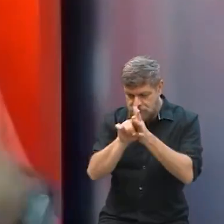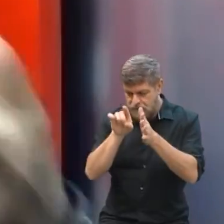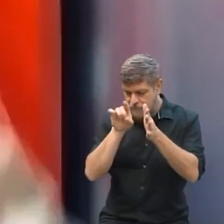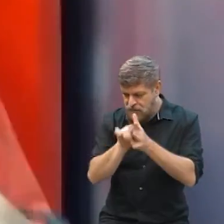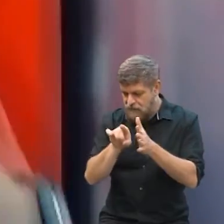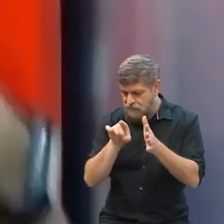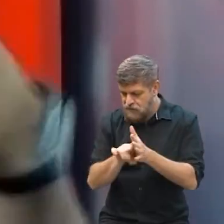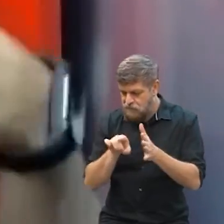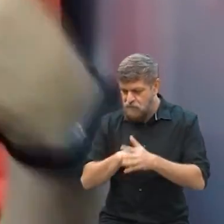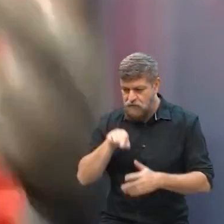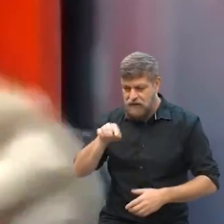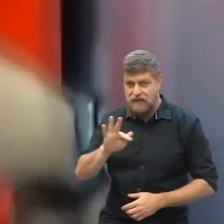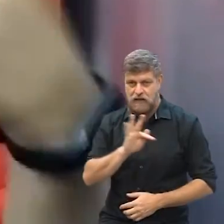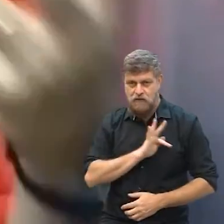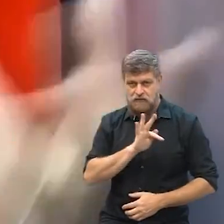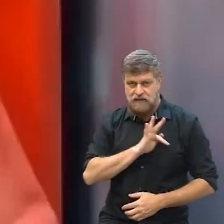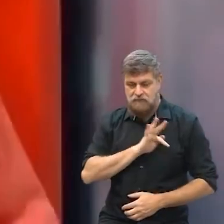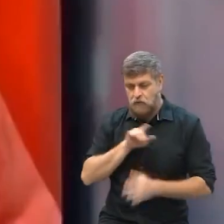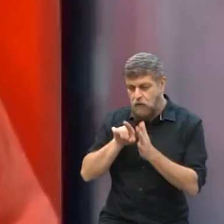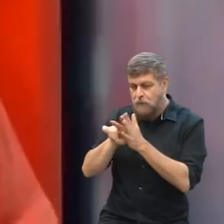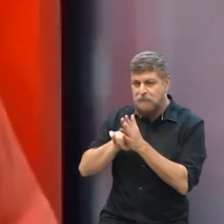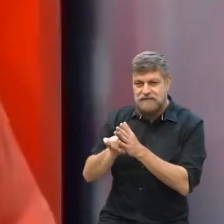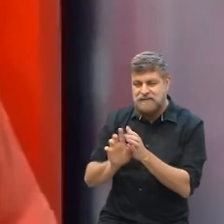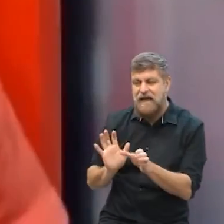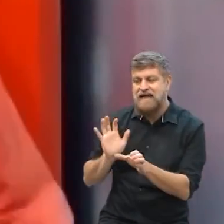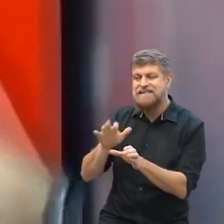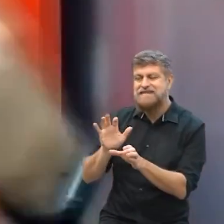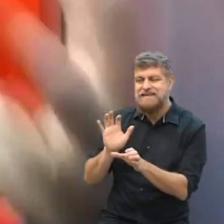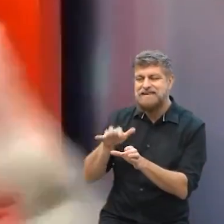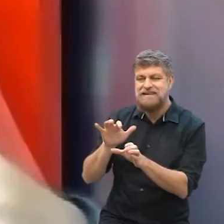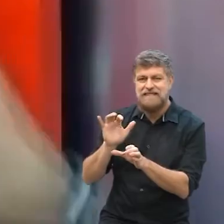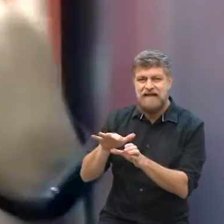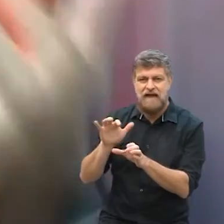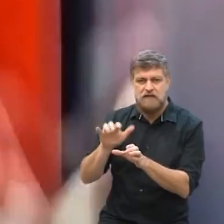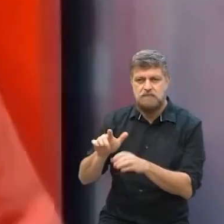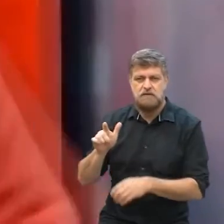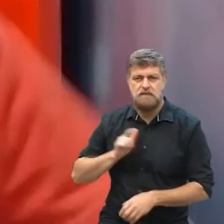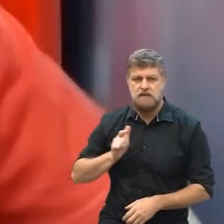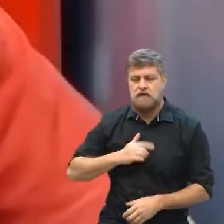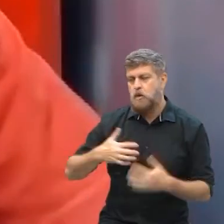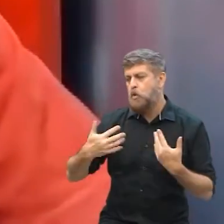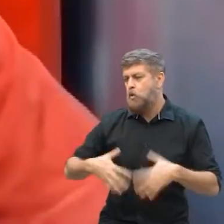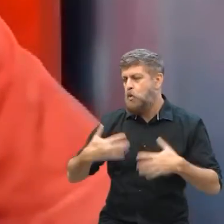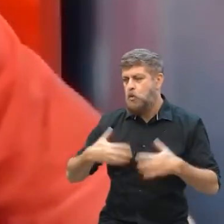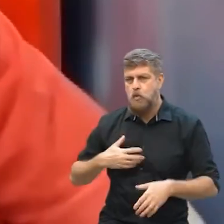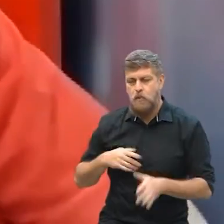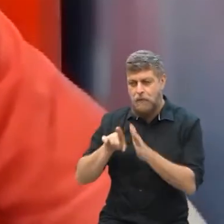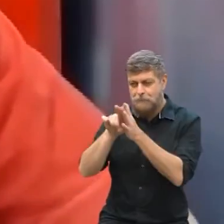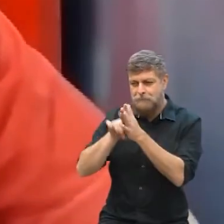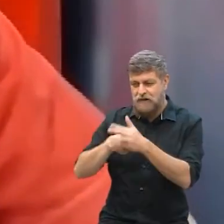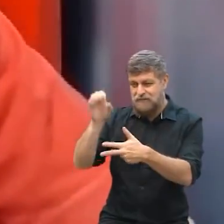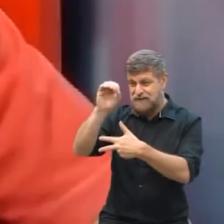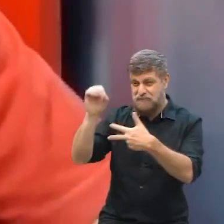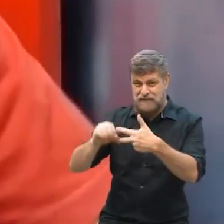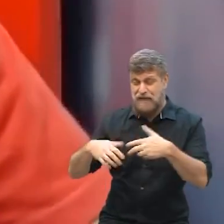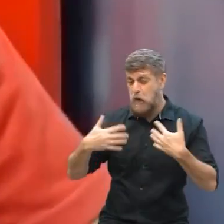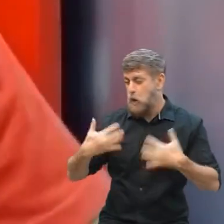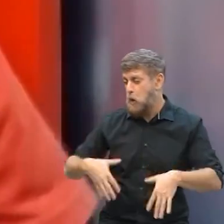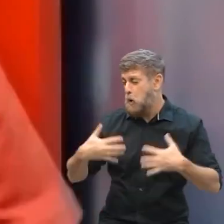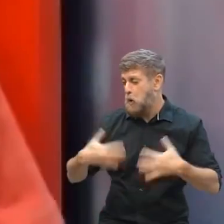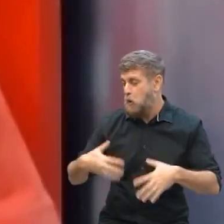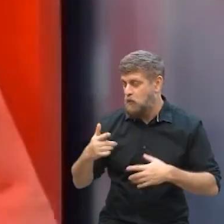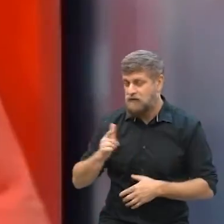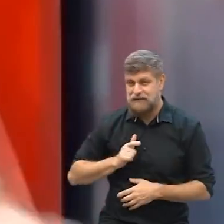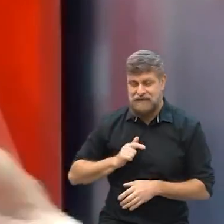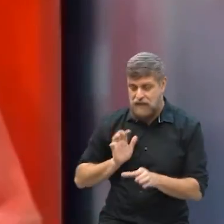as provas, eles vão pegar um banco de dados que é gigantesco. O banco de dados de questões do Enem, ele é enorme.